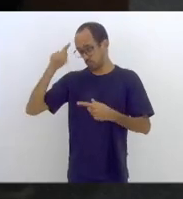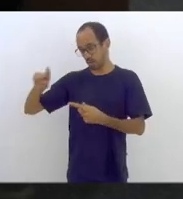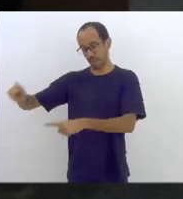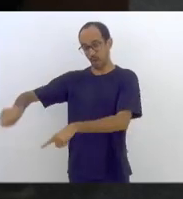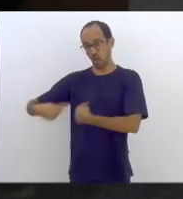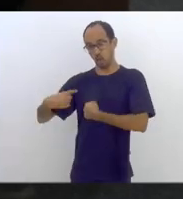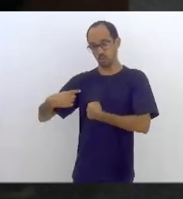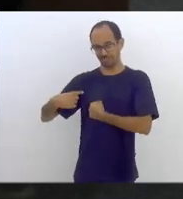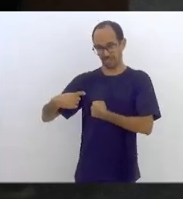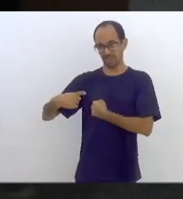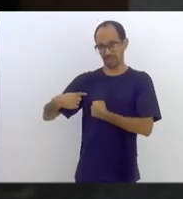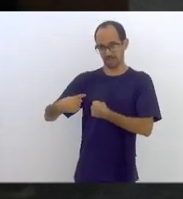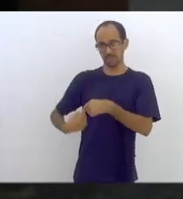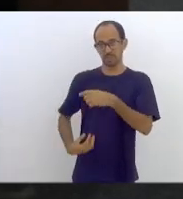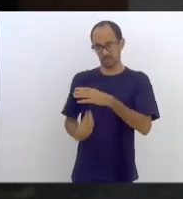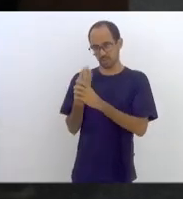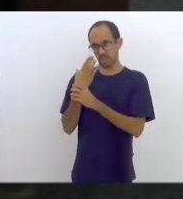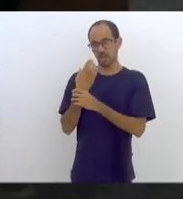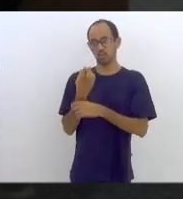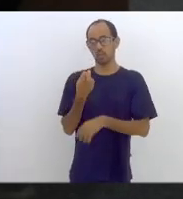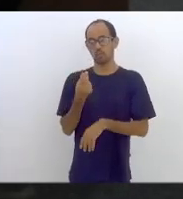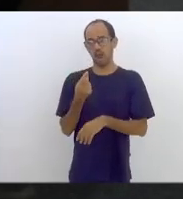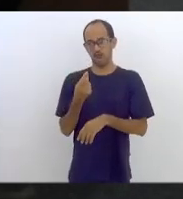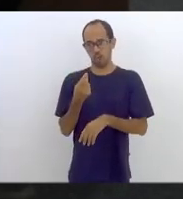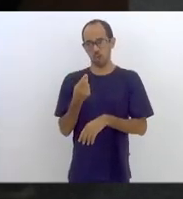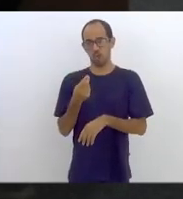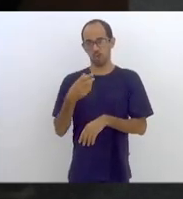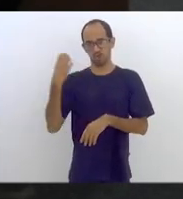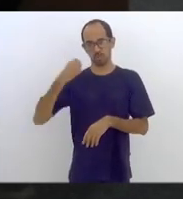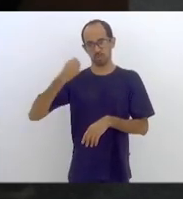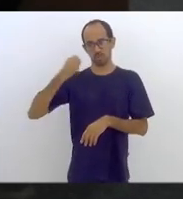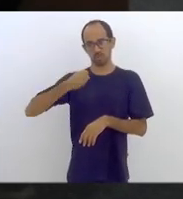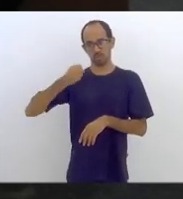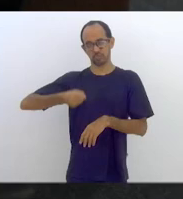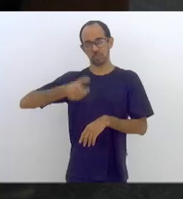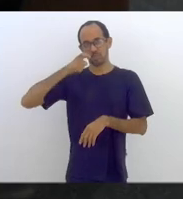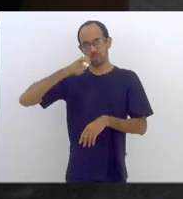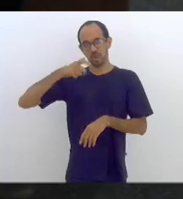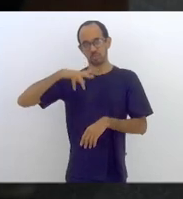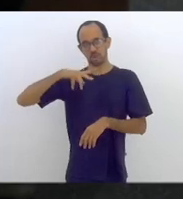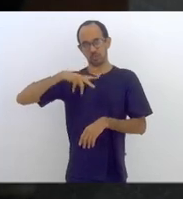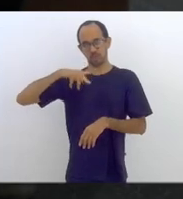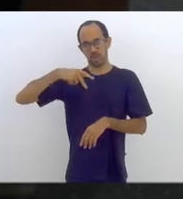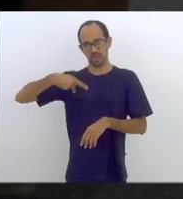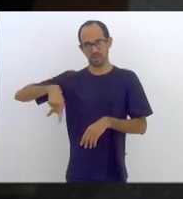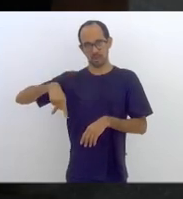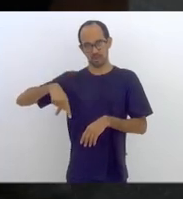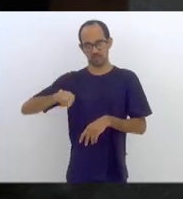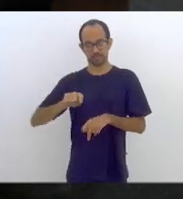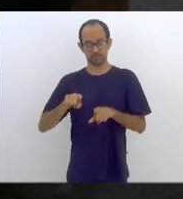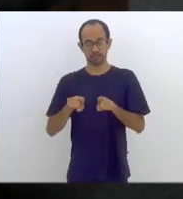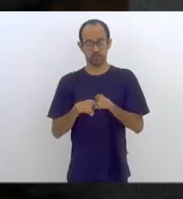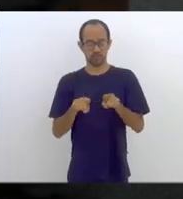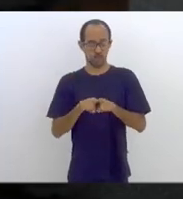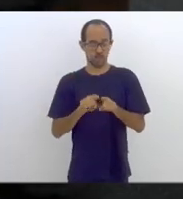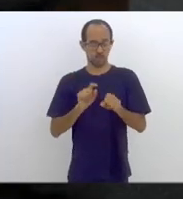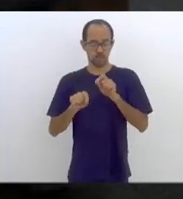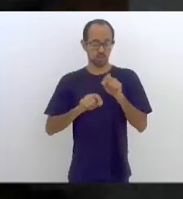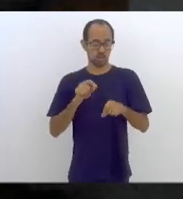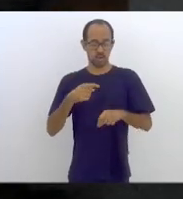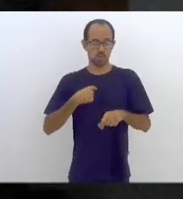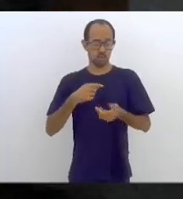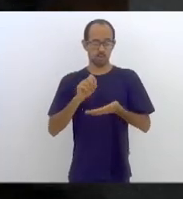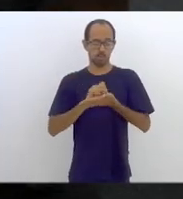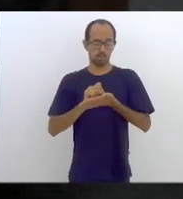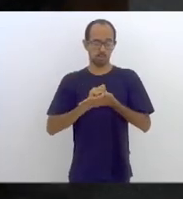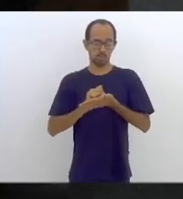estabelecer o valor dessa pensão de acordo com seu interesse pessoal é por outro lado eu também fiz